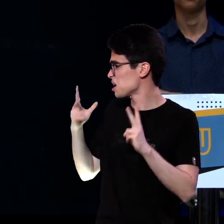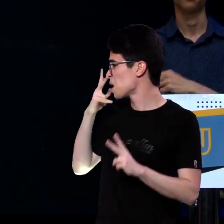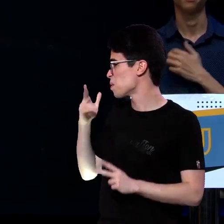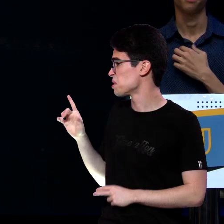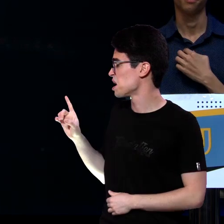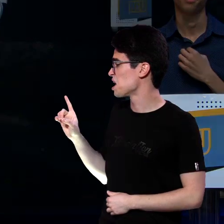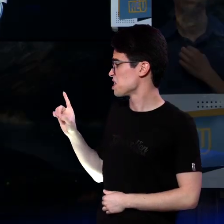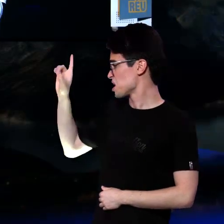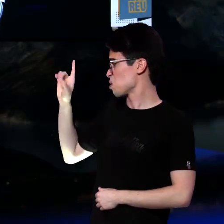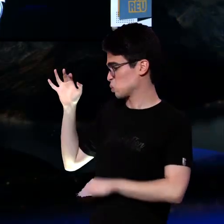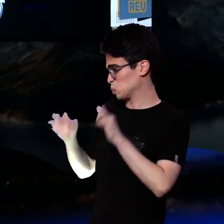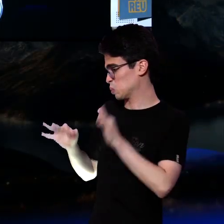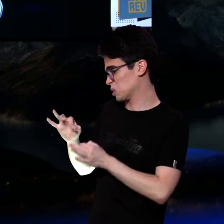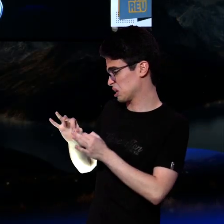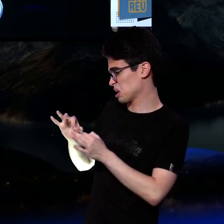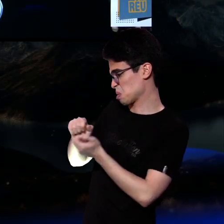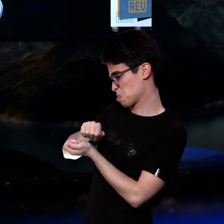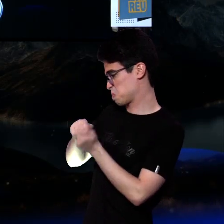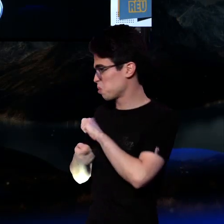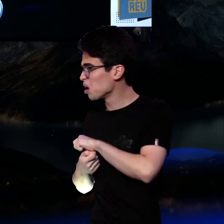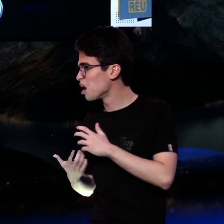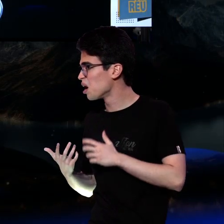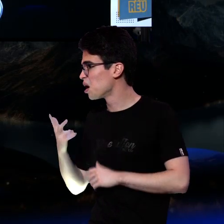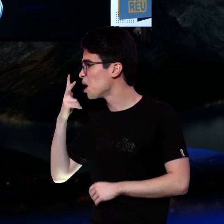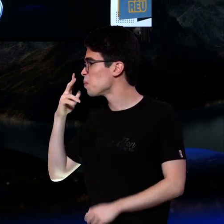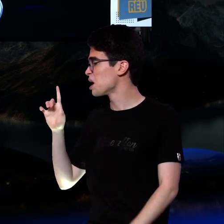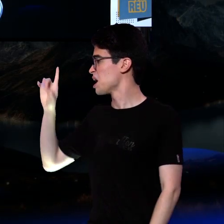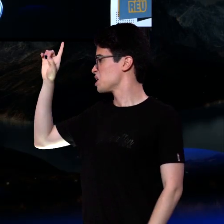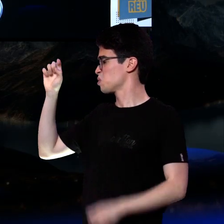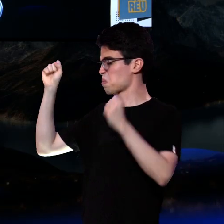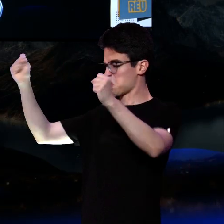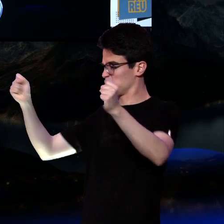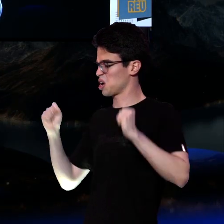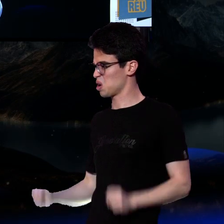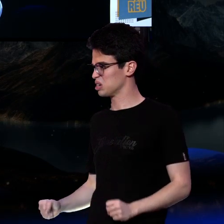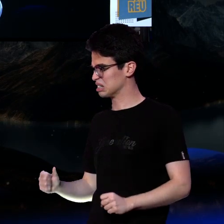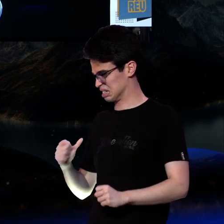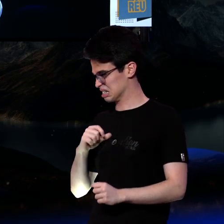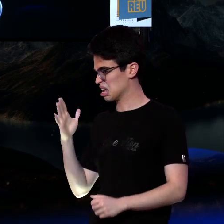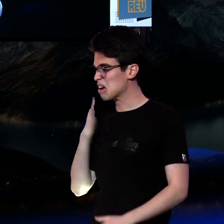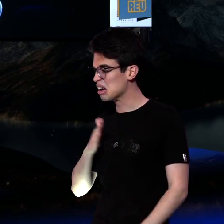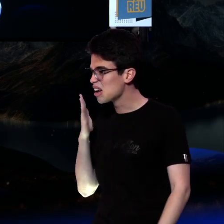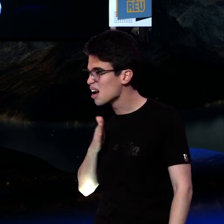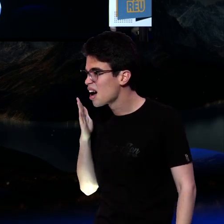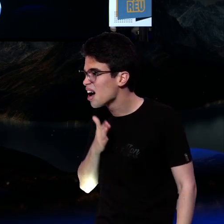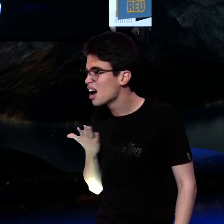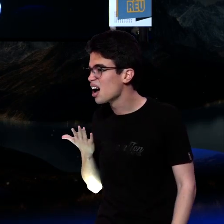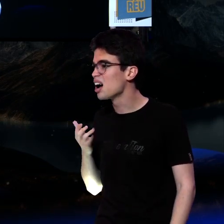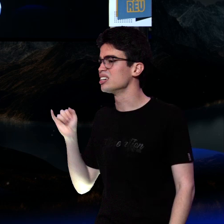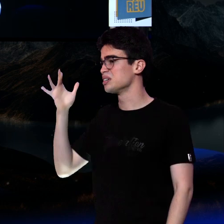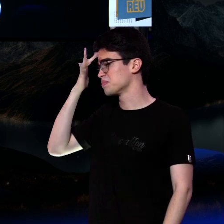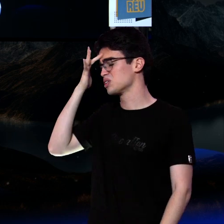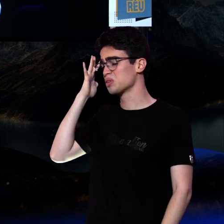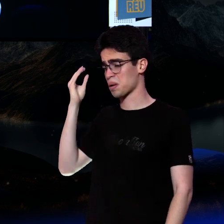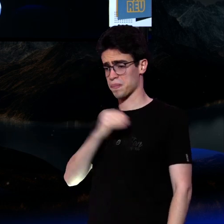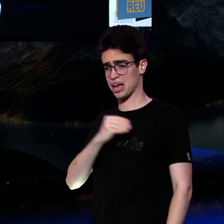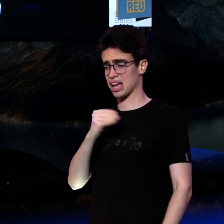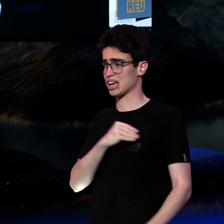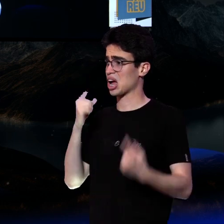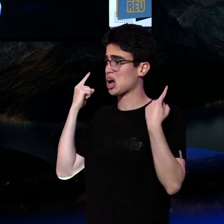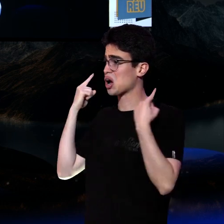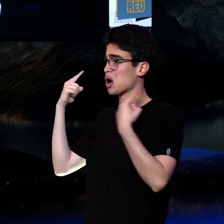torce a justiça? Será que o Todo-Poderoso torce o que é direito? Quando seus filhos pecaram contra Deus, ele